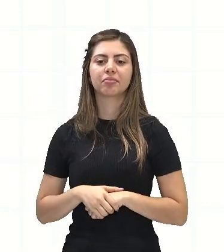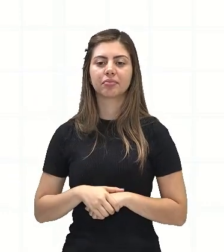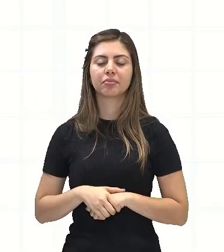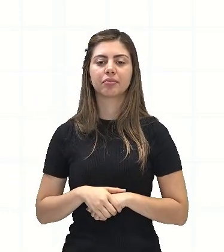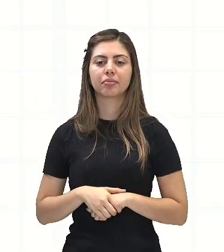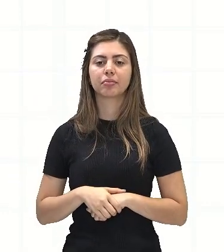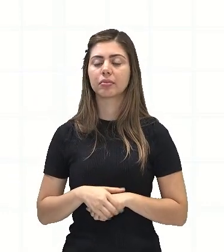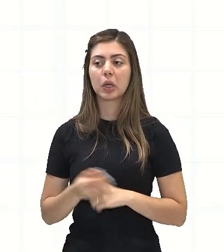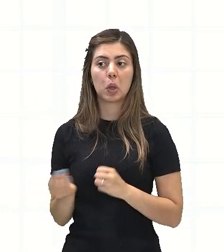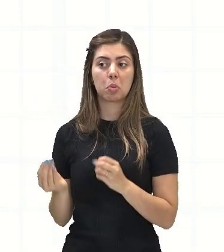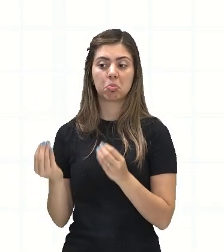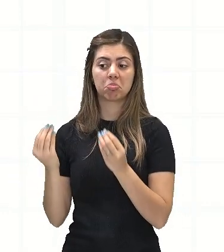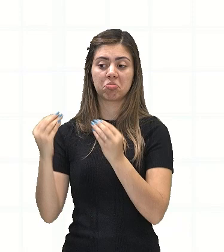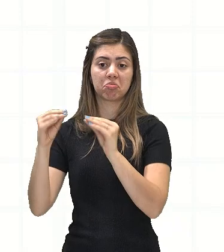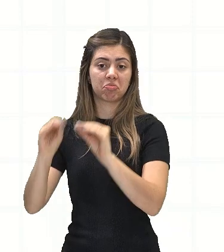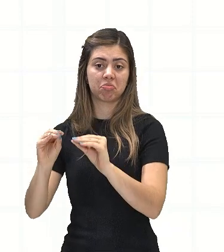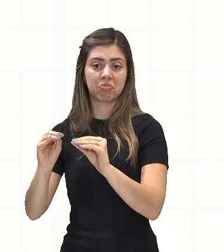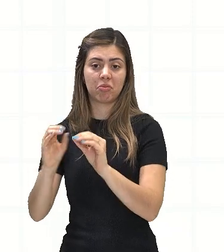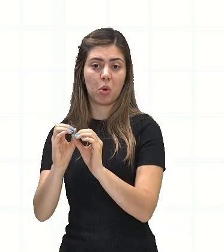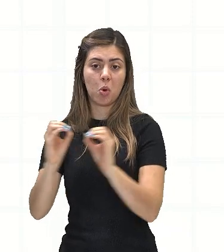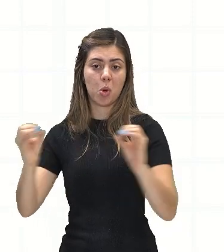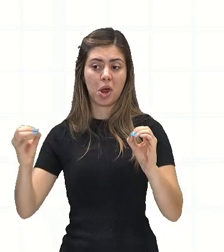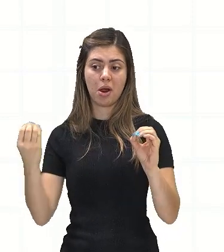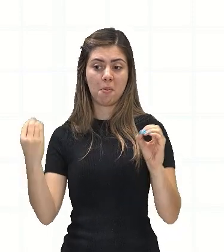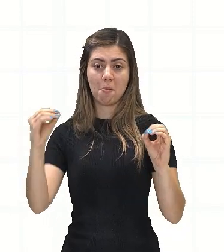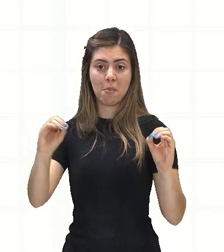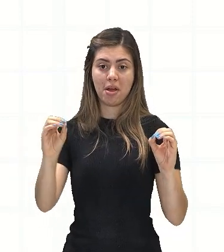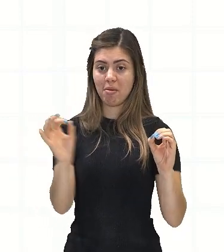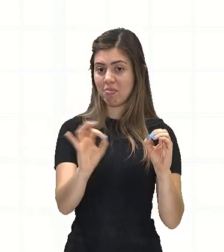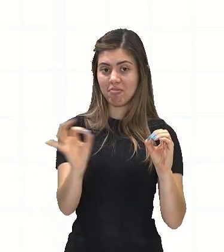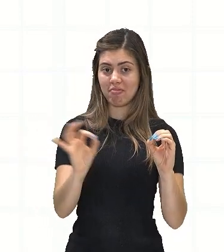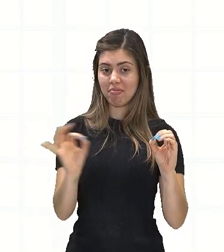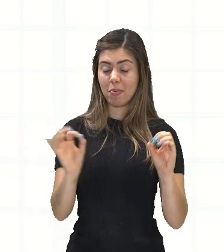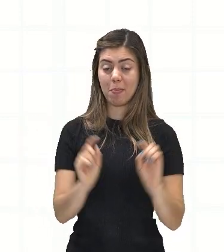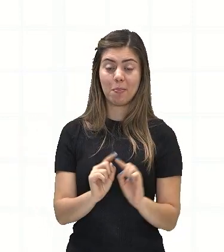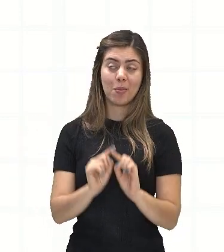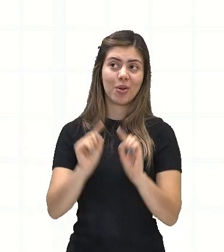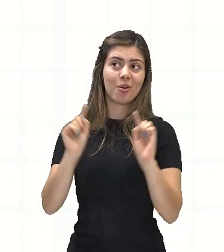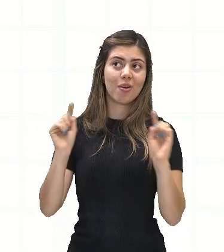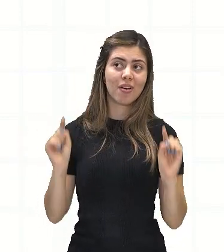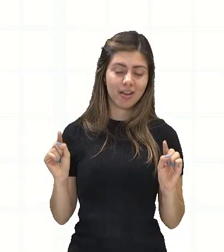Não está escrito aqui, mas